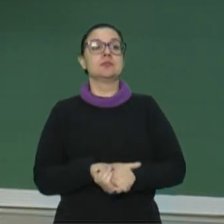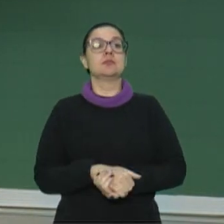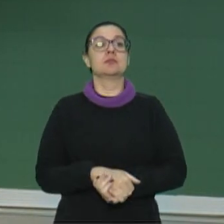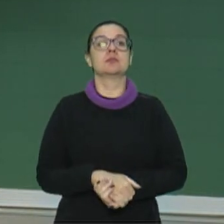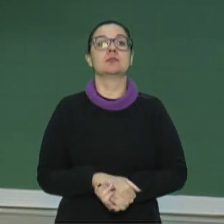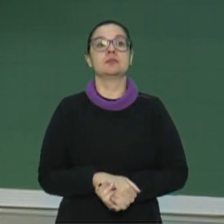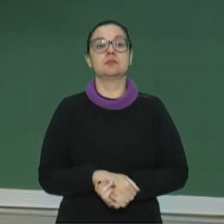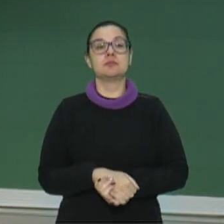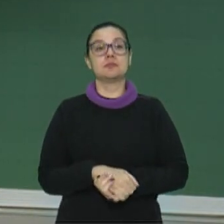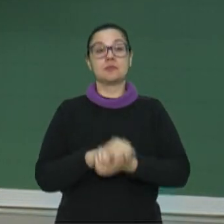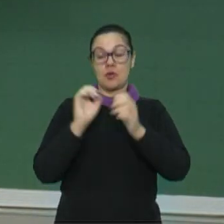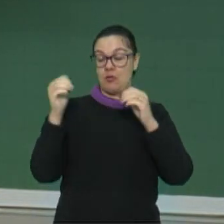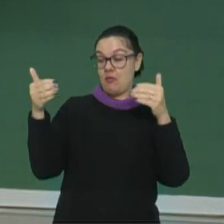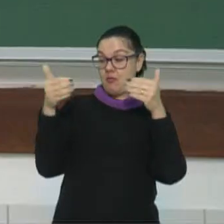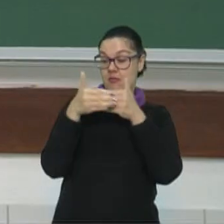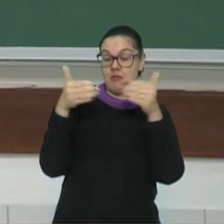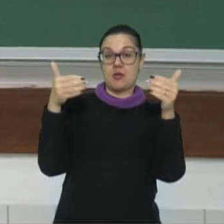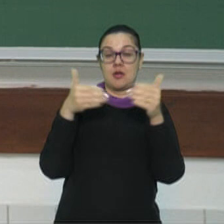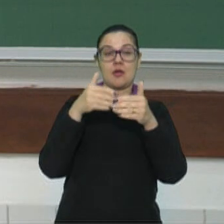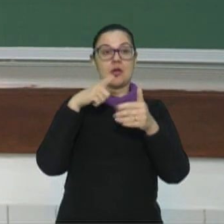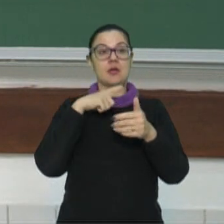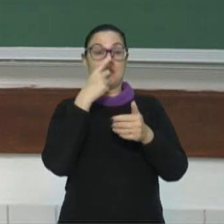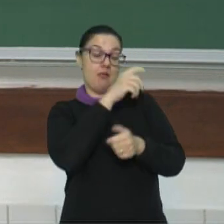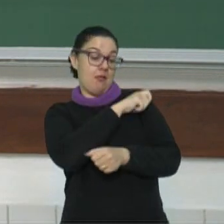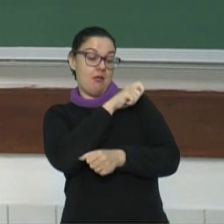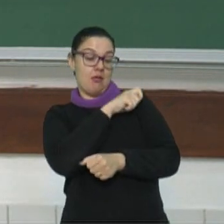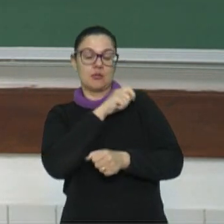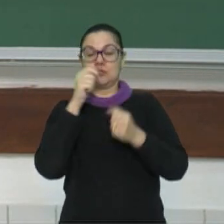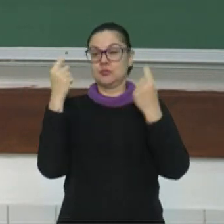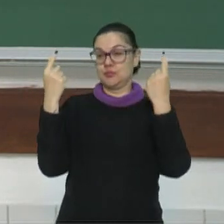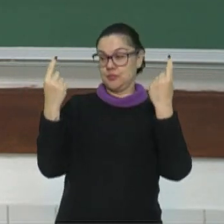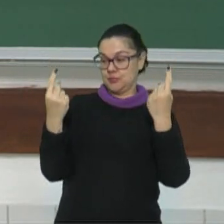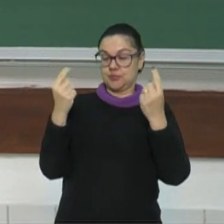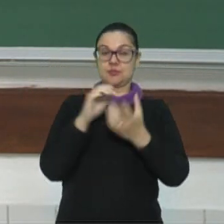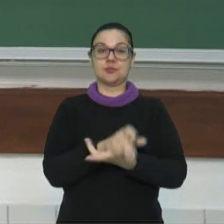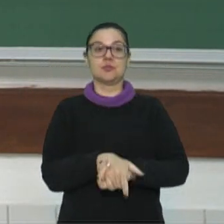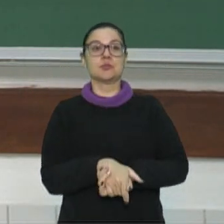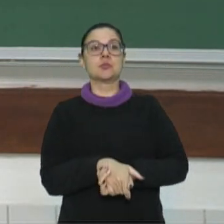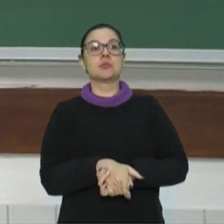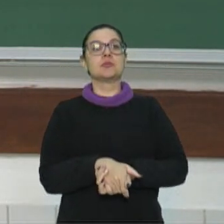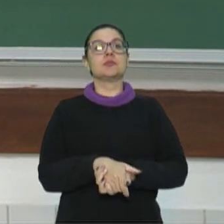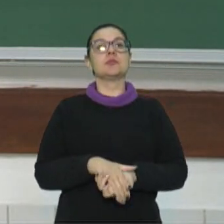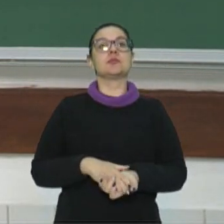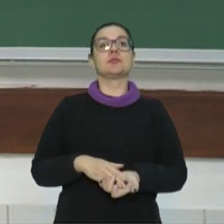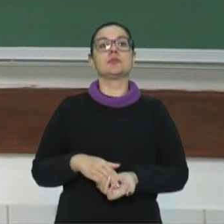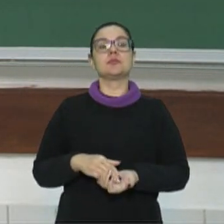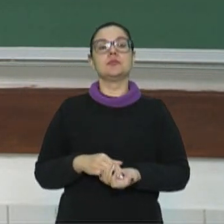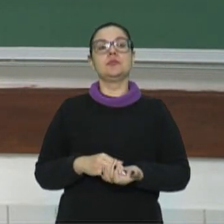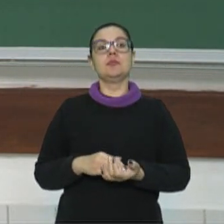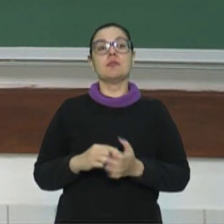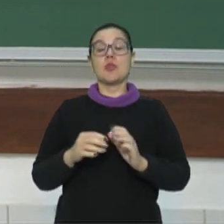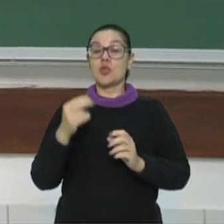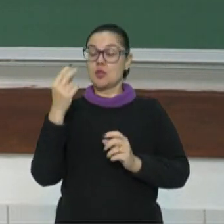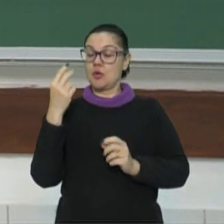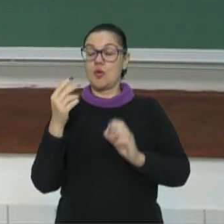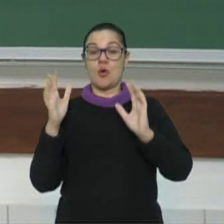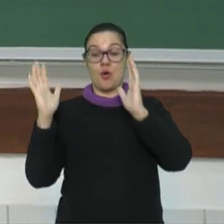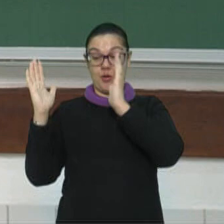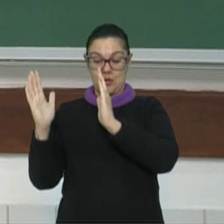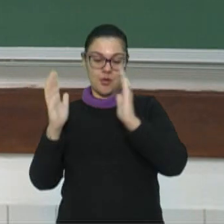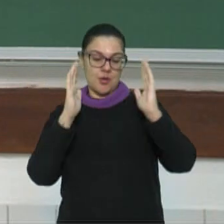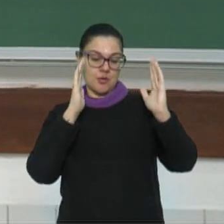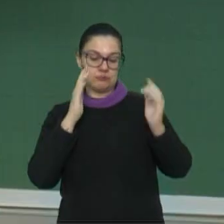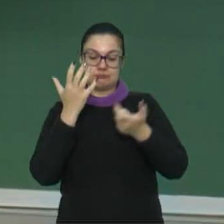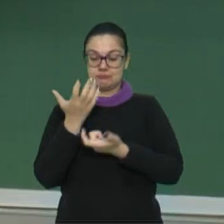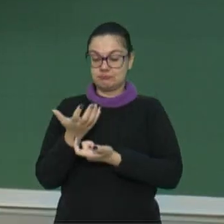segundo, por exemplo, ali o slide, você tem ali os estudantes. Então alguém, né, os pesquisadores disponibilizaram, colocaram